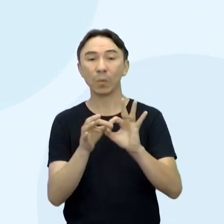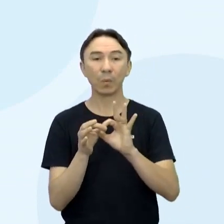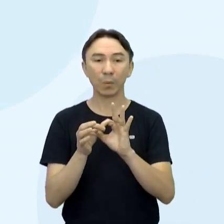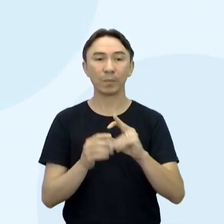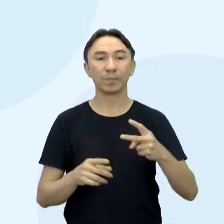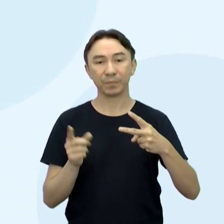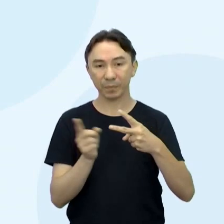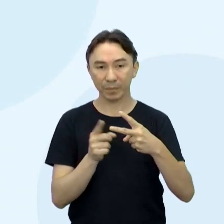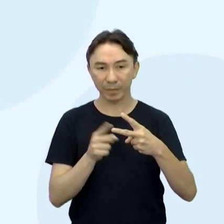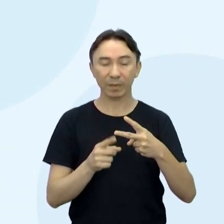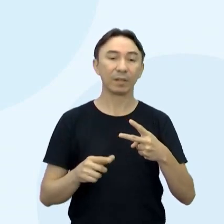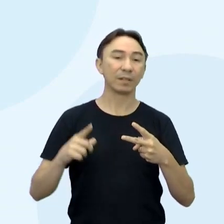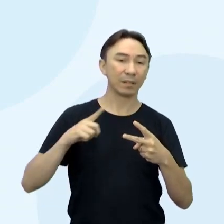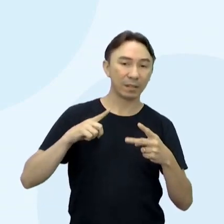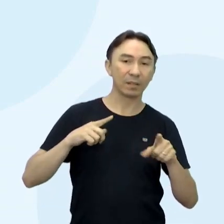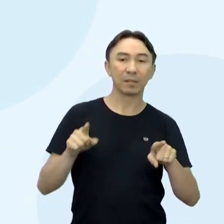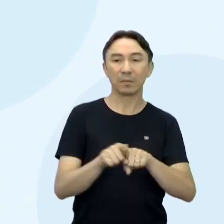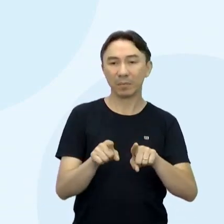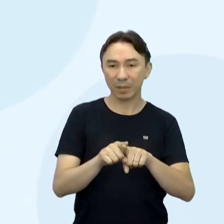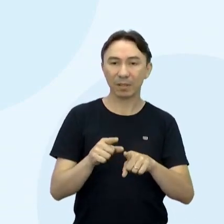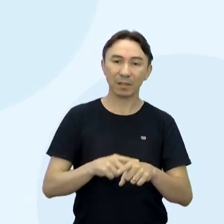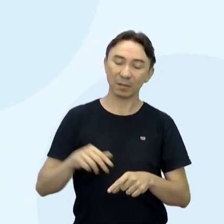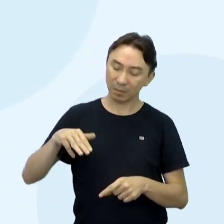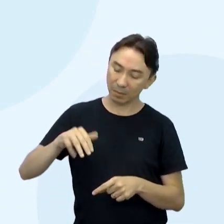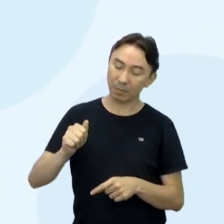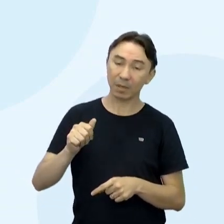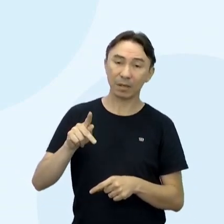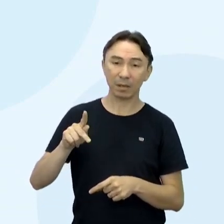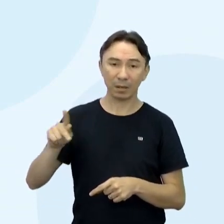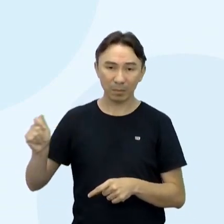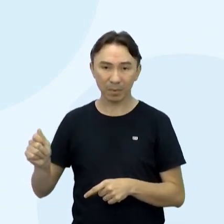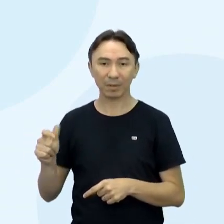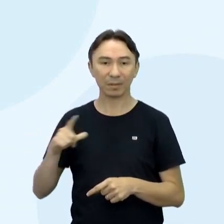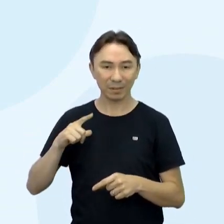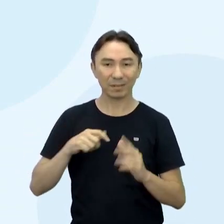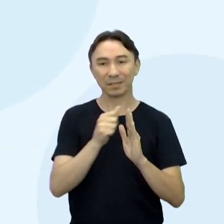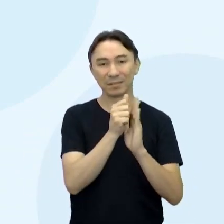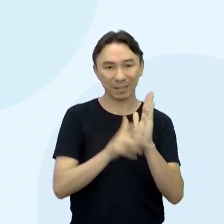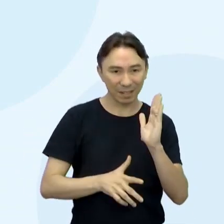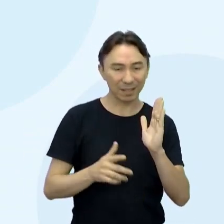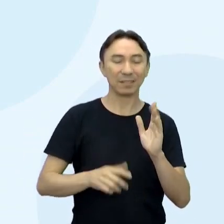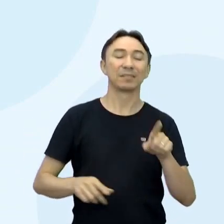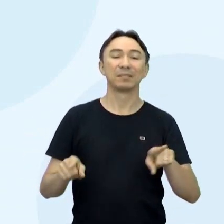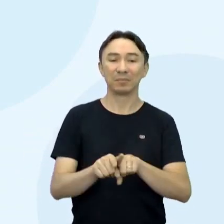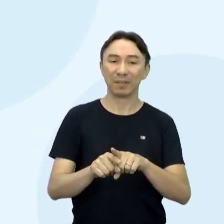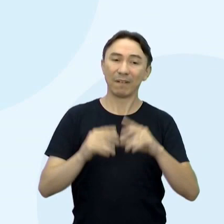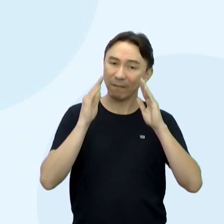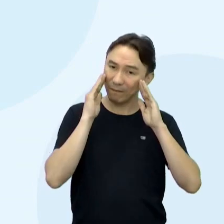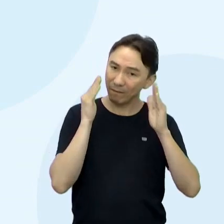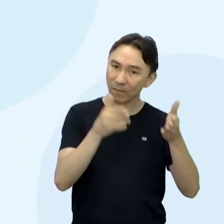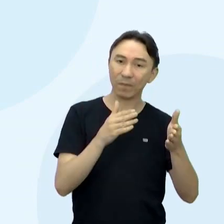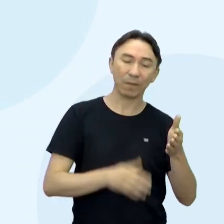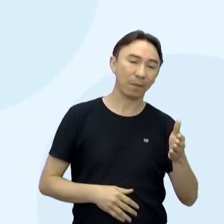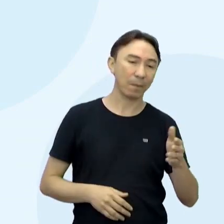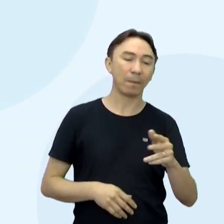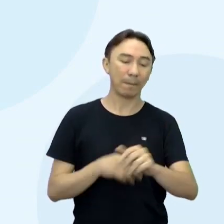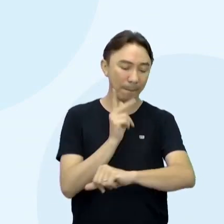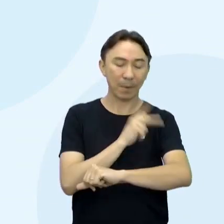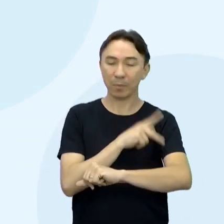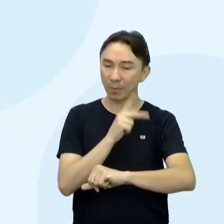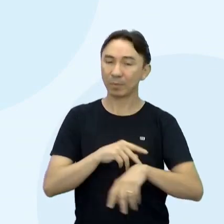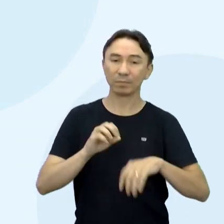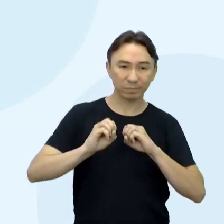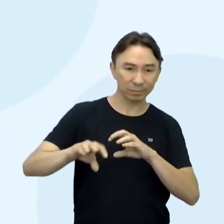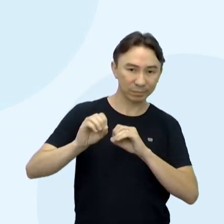seus componentes, dando ênfase ao caráter pedagógico e ao mão na massa. Ok? Agora é com você,